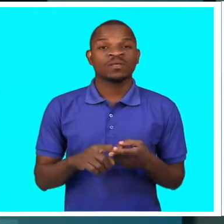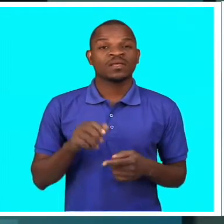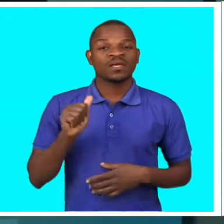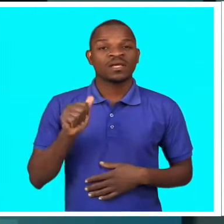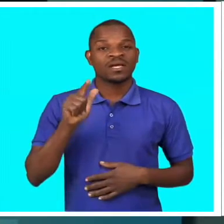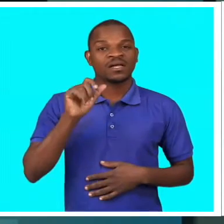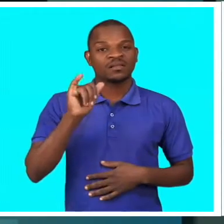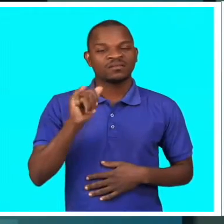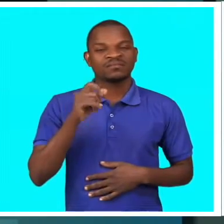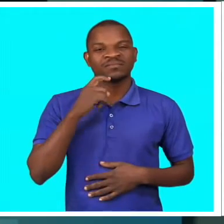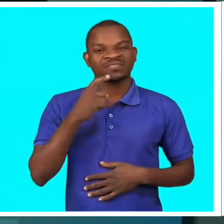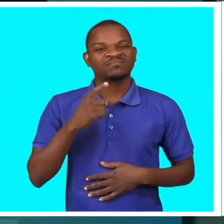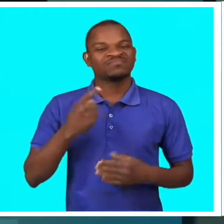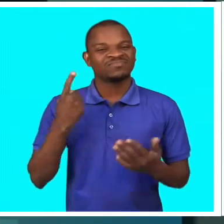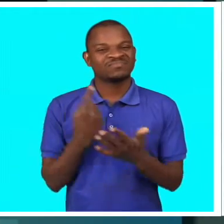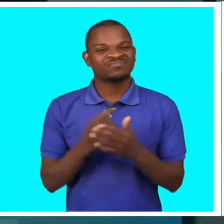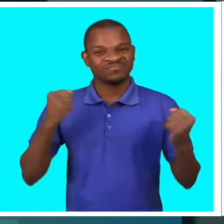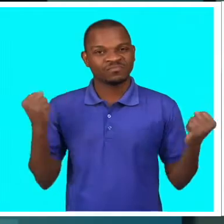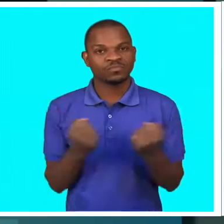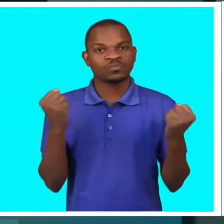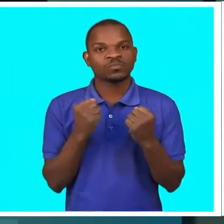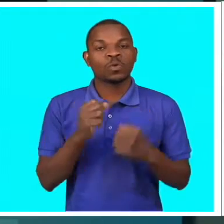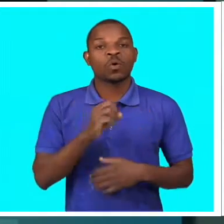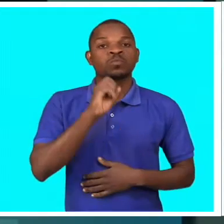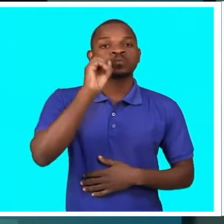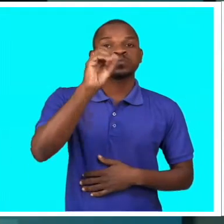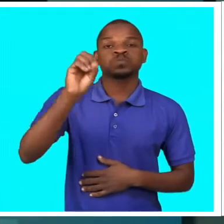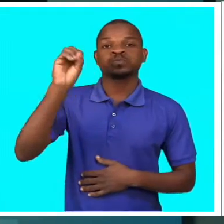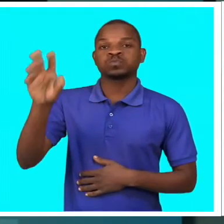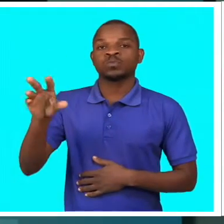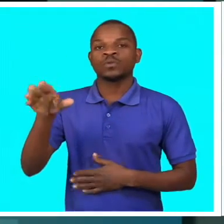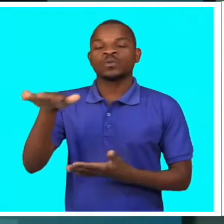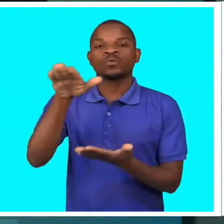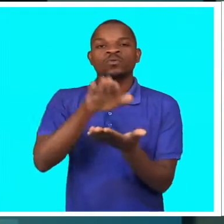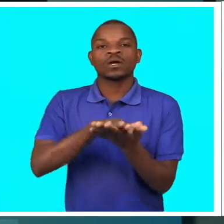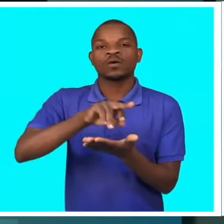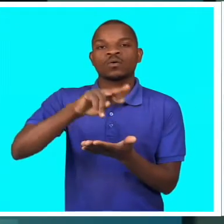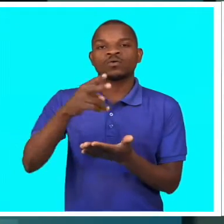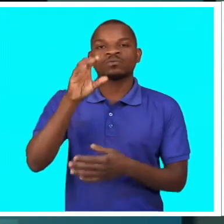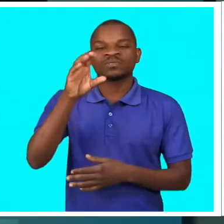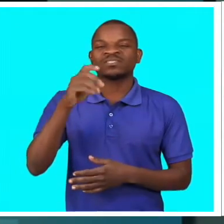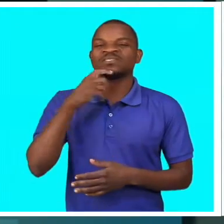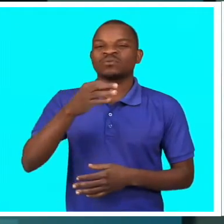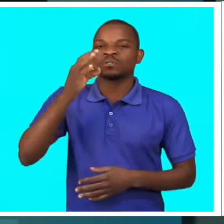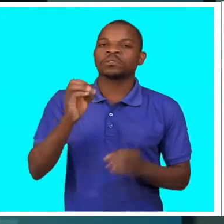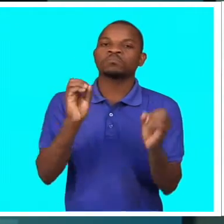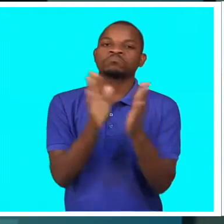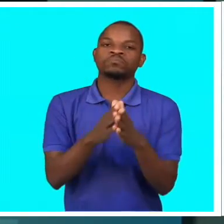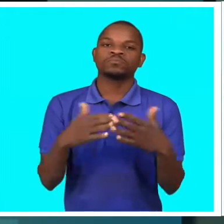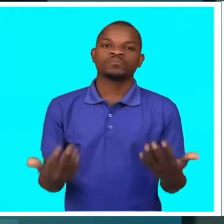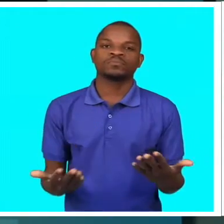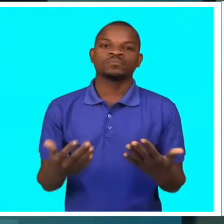salienta a pressa em lançar jogadores ao mercado como outro fator de risco para fraca qualidade.